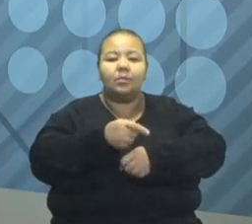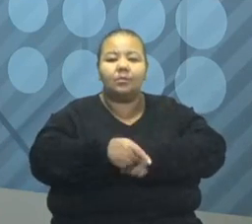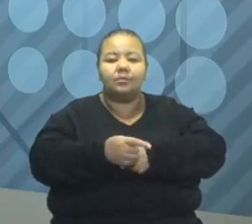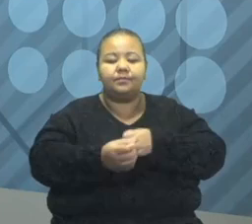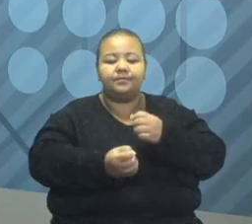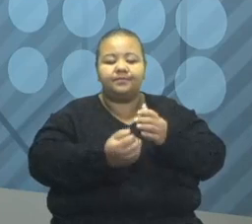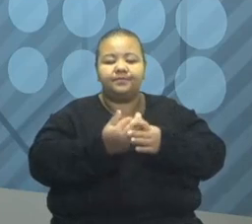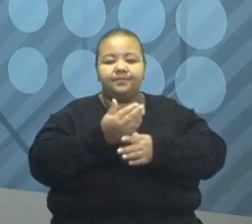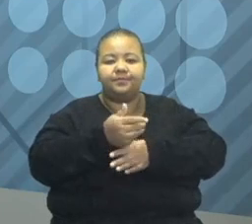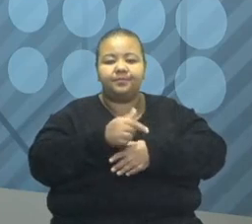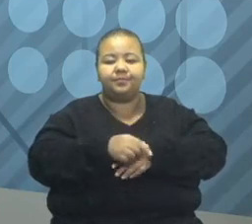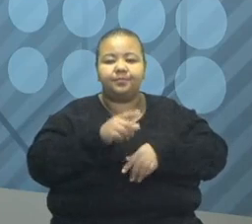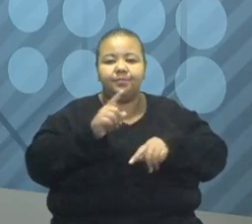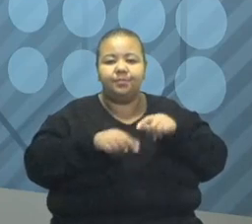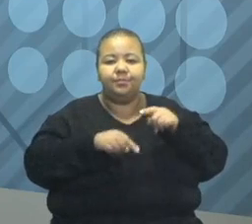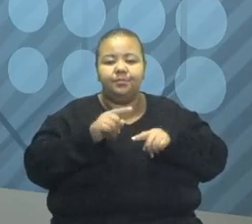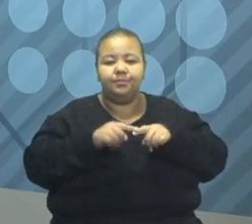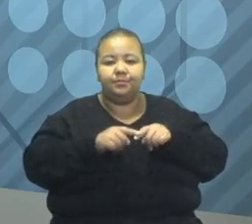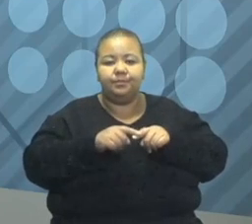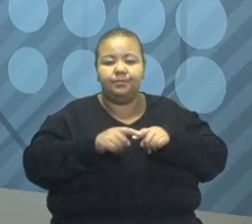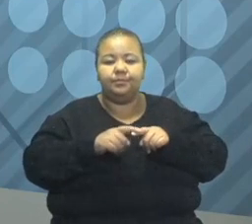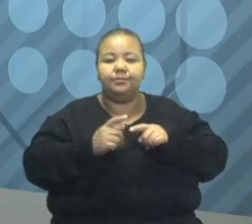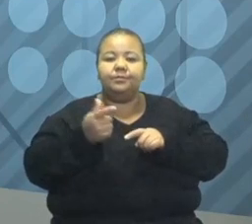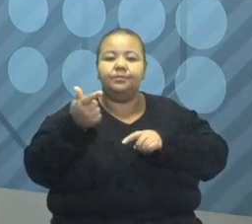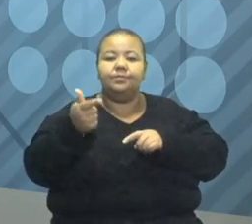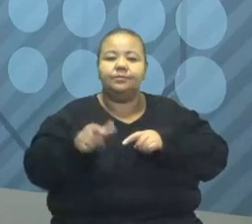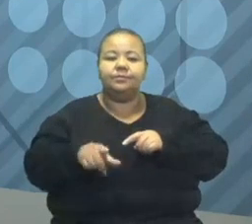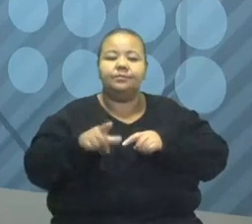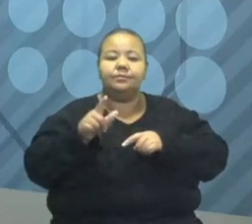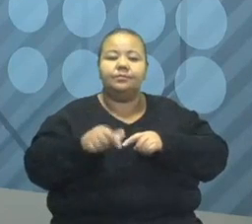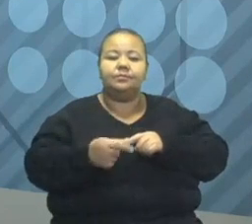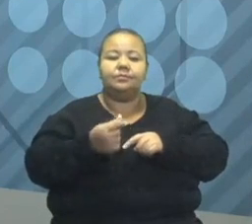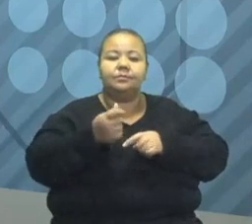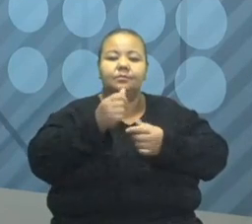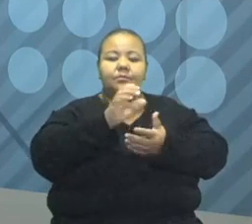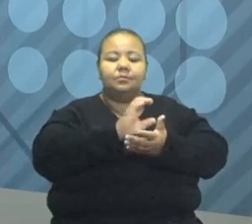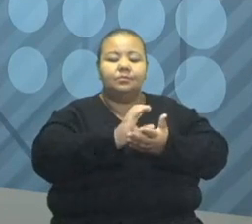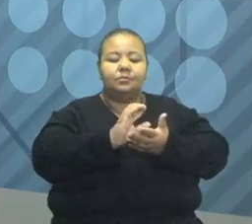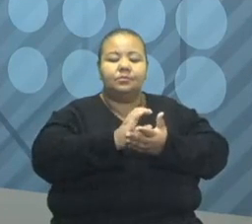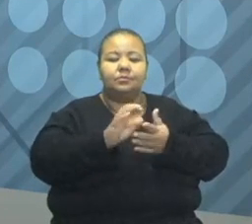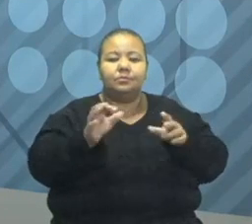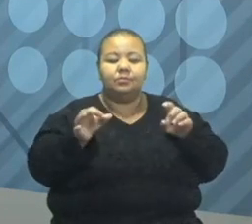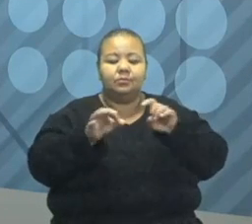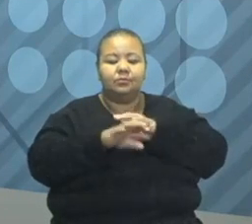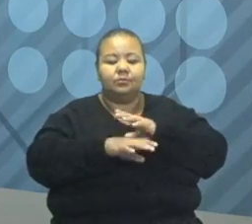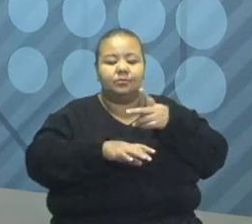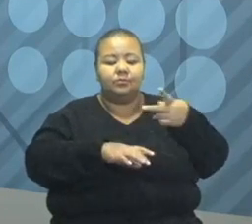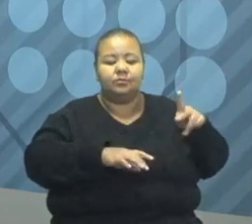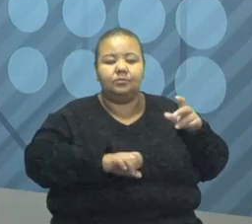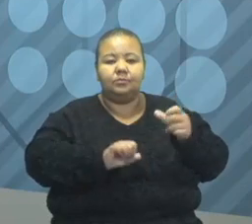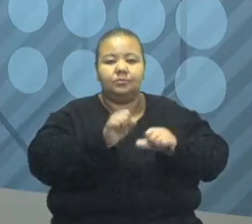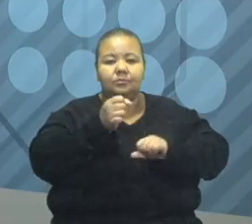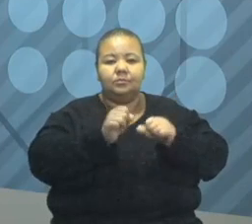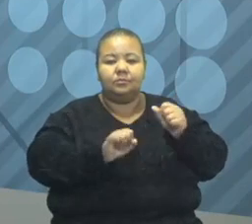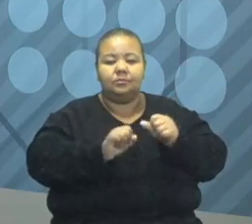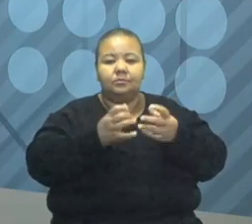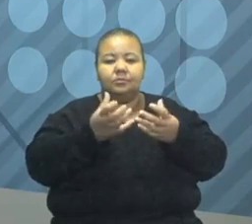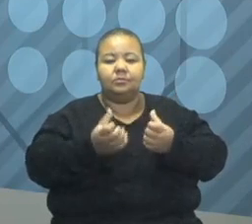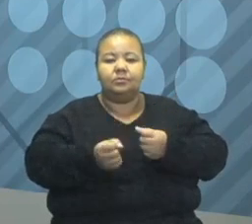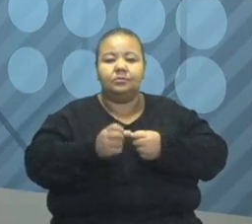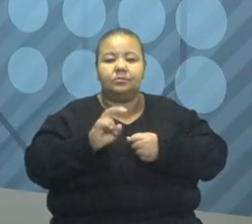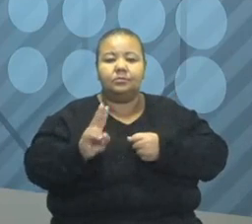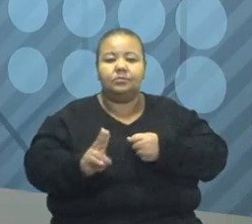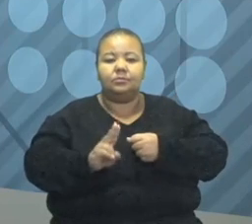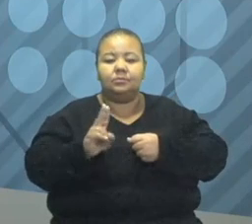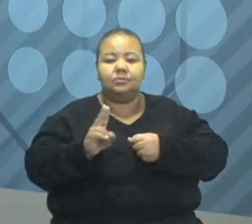fabricação, esse total de produtos? Para obter os custos totais dessa fábrica, nós vamos nos valer